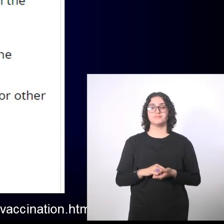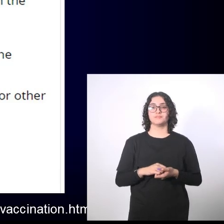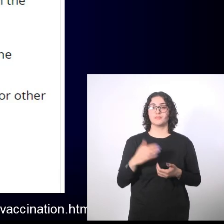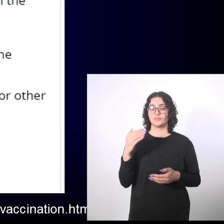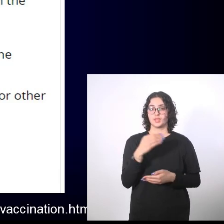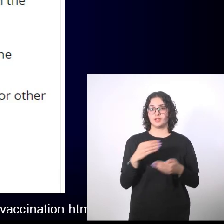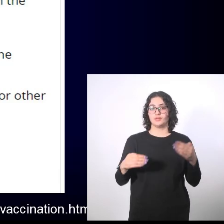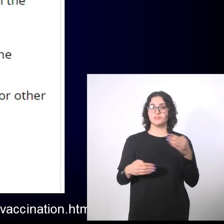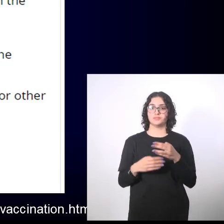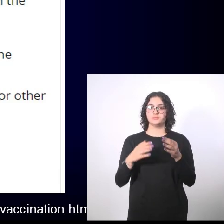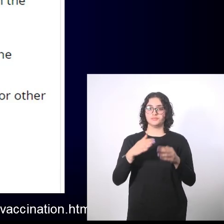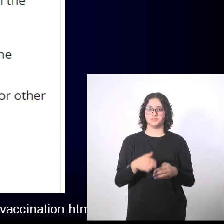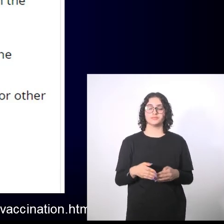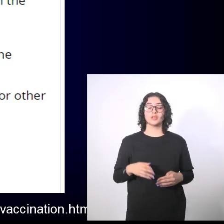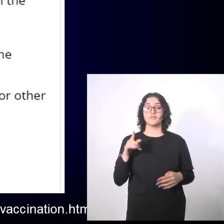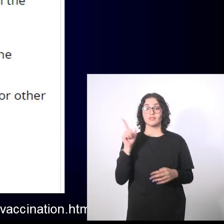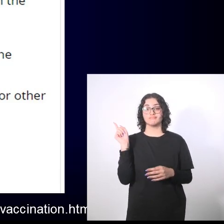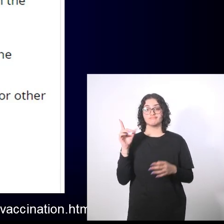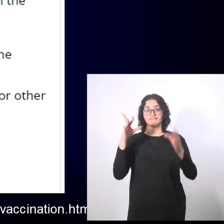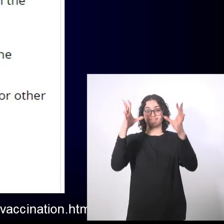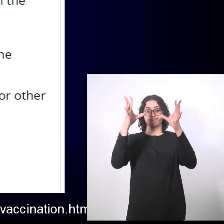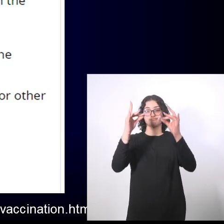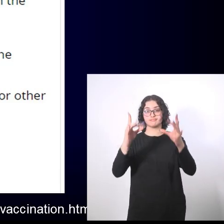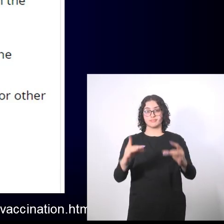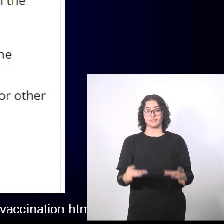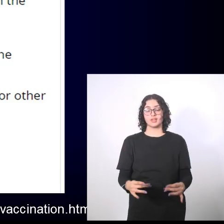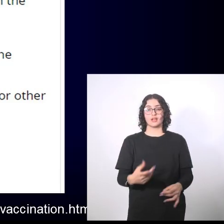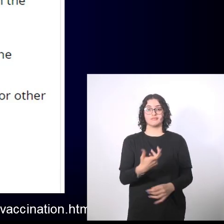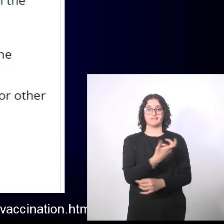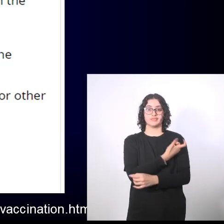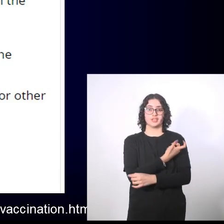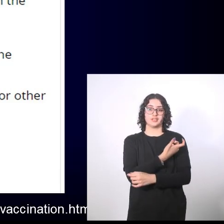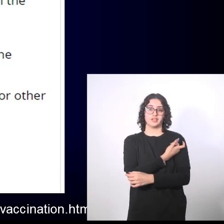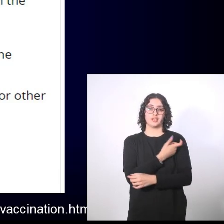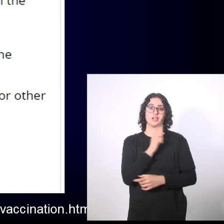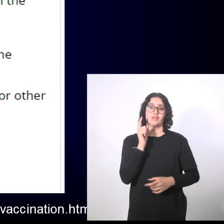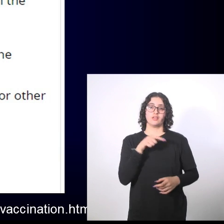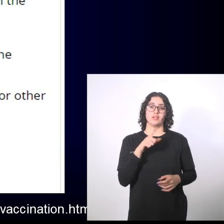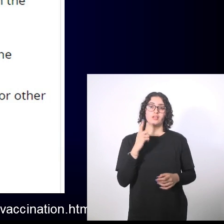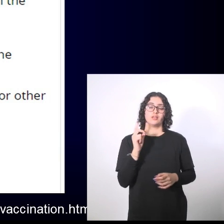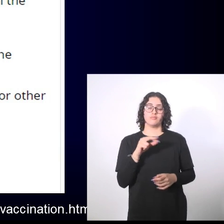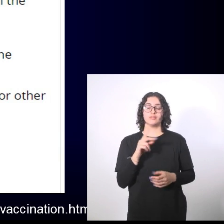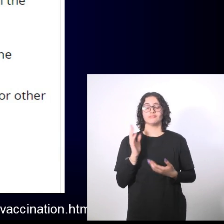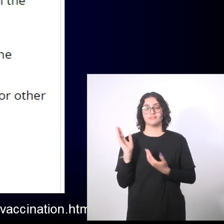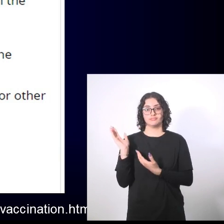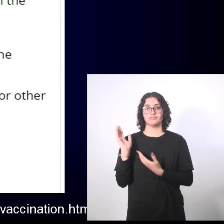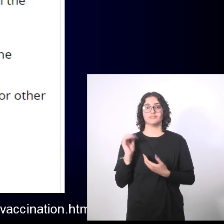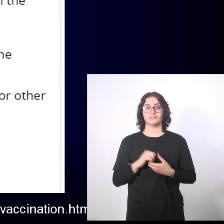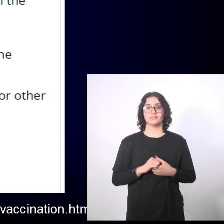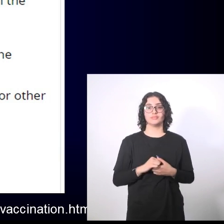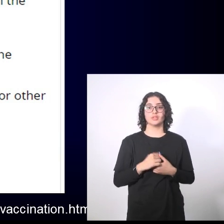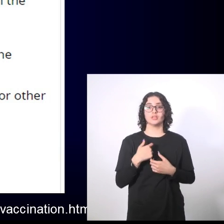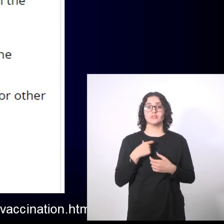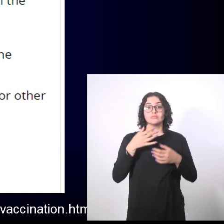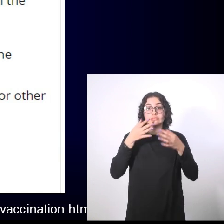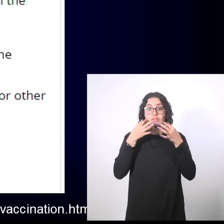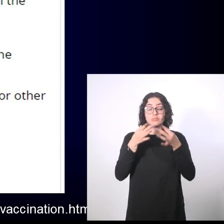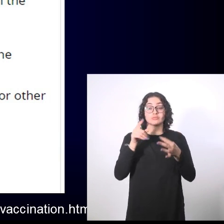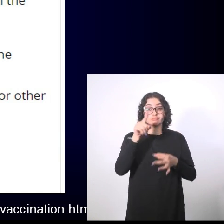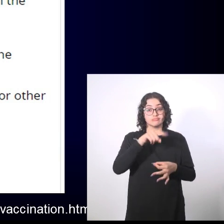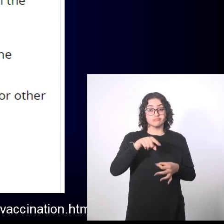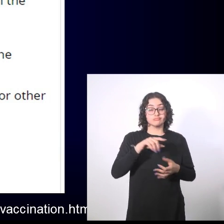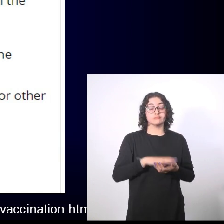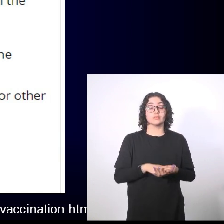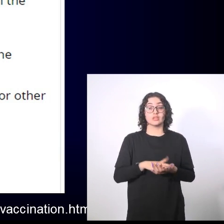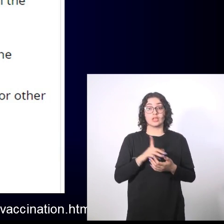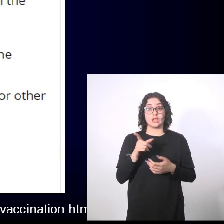Esses são, vamos dizer, os detalhes da vacina. Esse é um quadro do CDC também, mas eu chamo atenção para alguns aspectos.